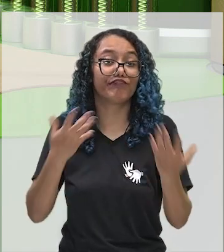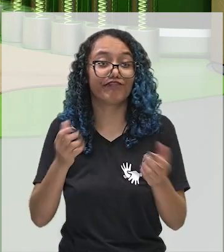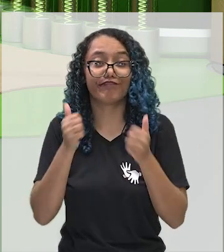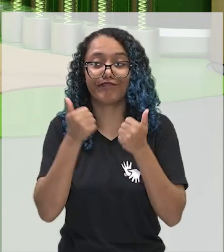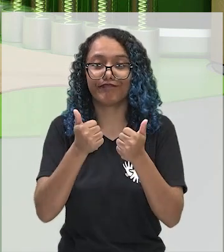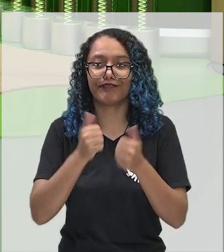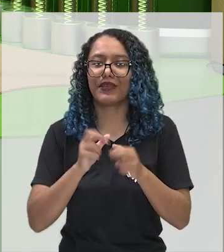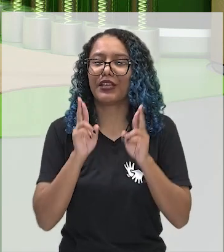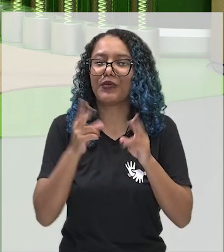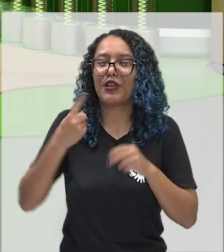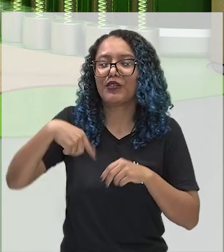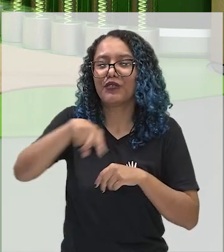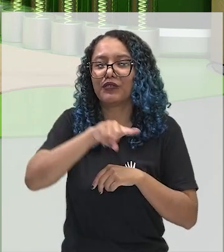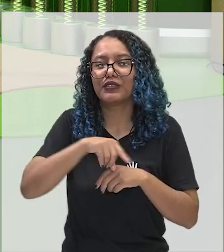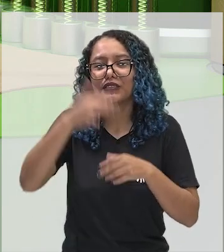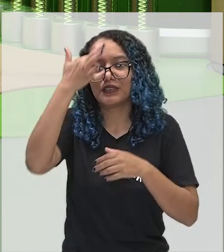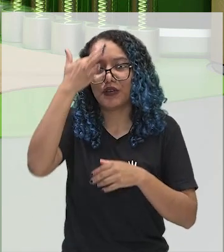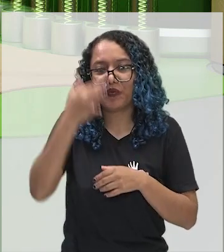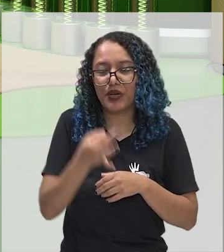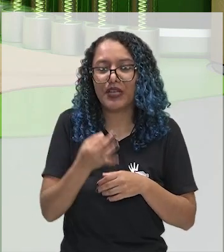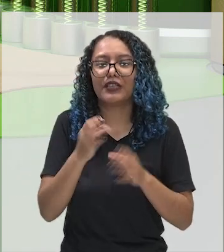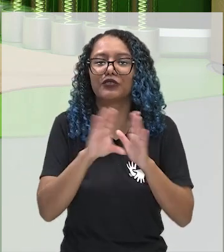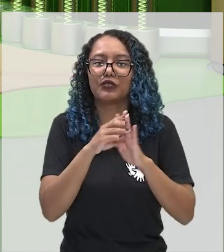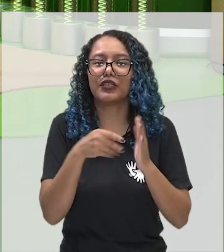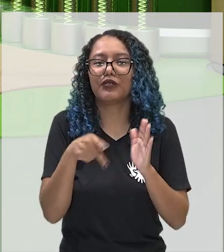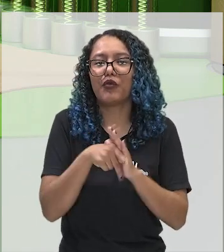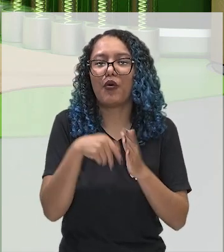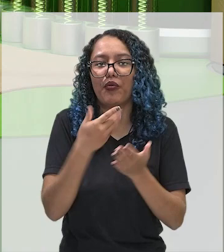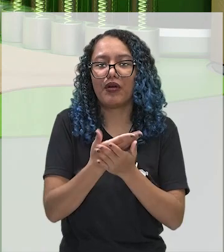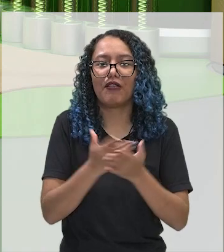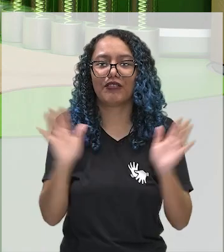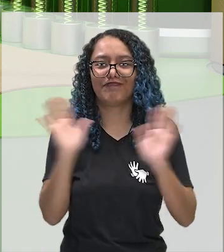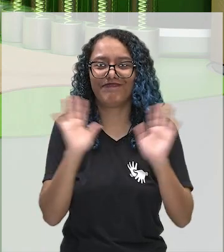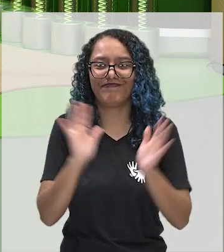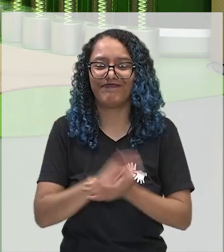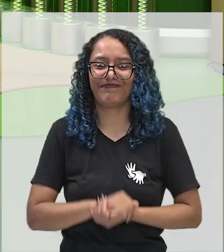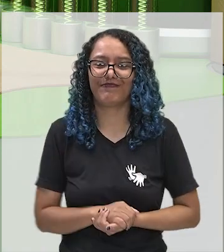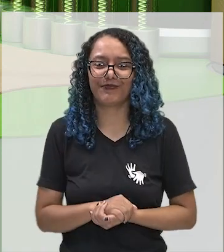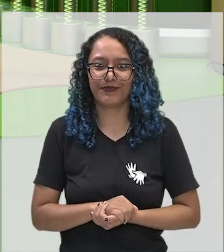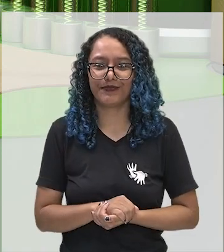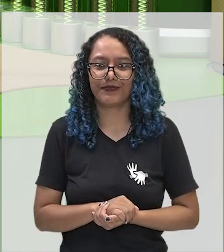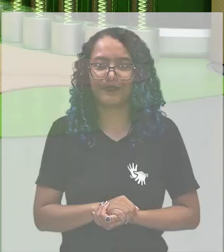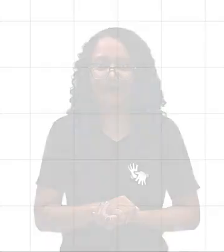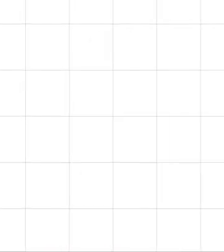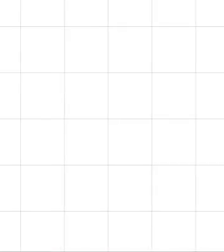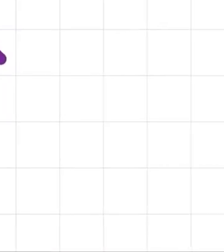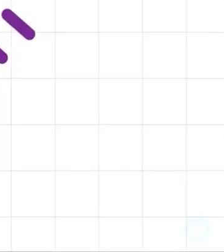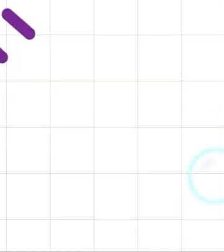híbridos, certo? Espero que você tenha compreendido os conceitos da nossa aula. Até a próxima!